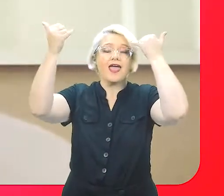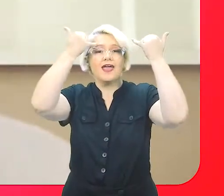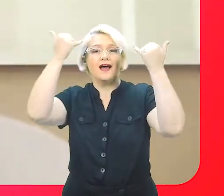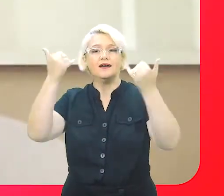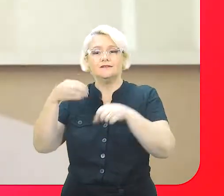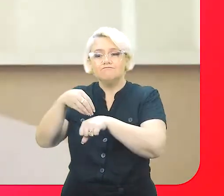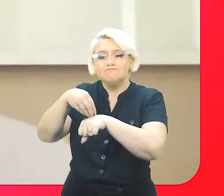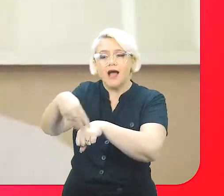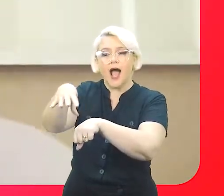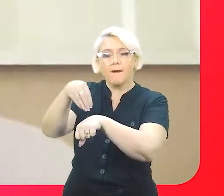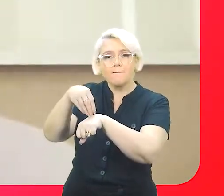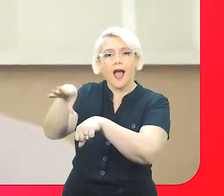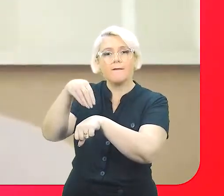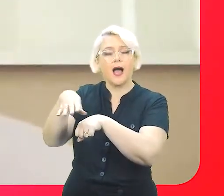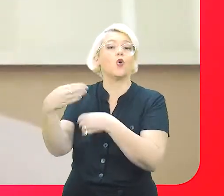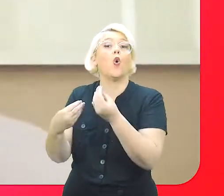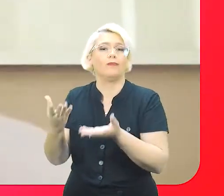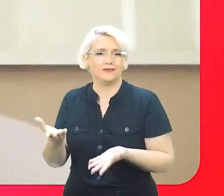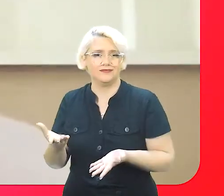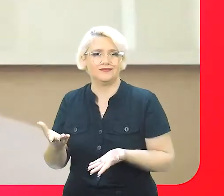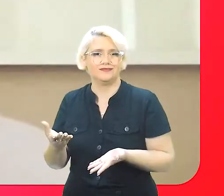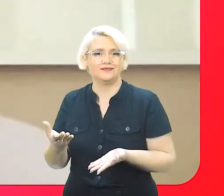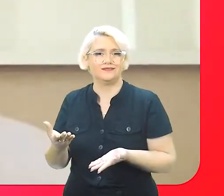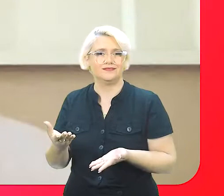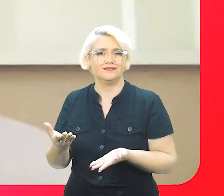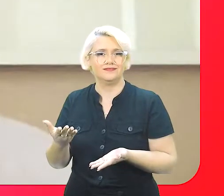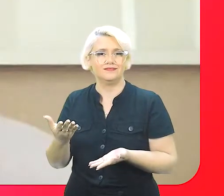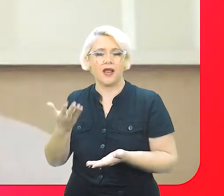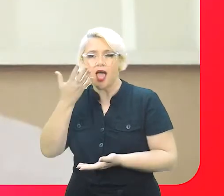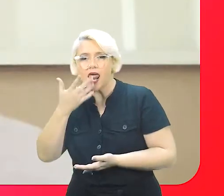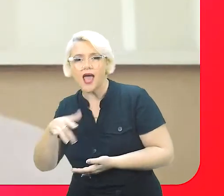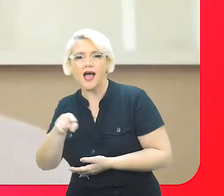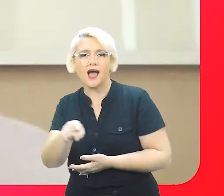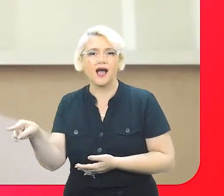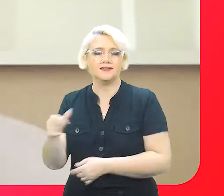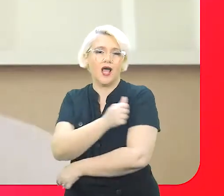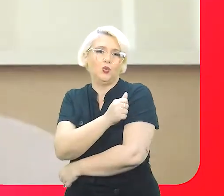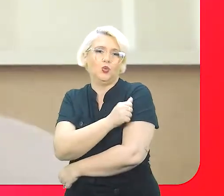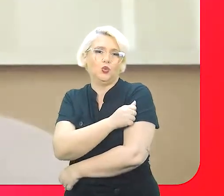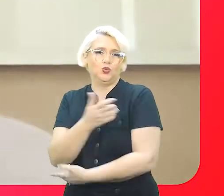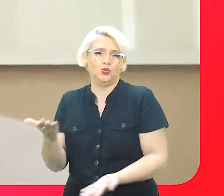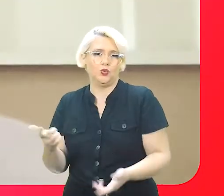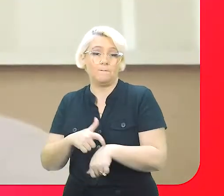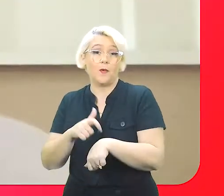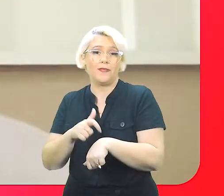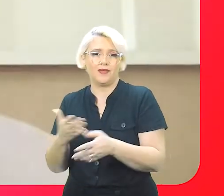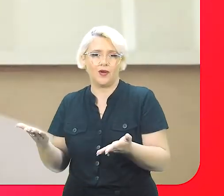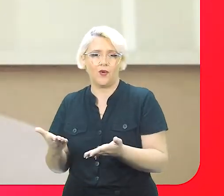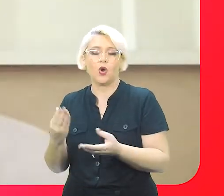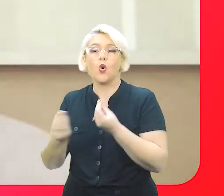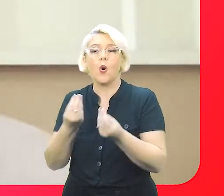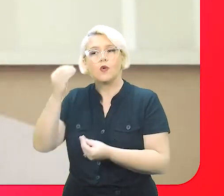são levadas, não é, para os